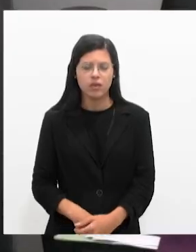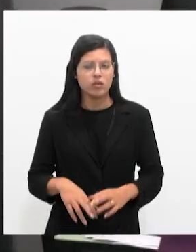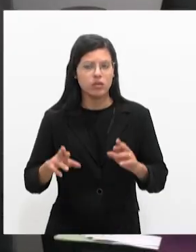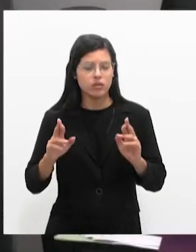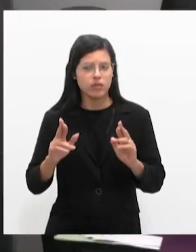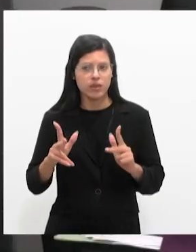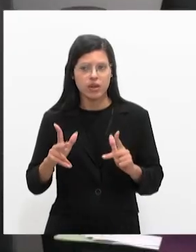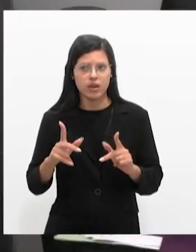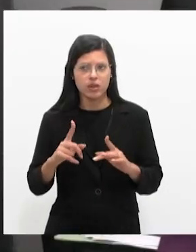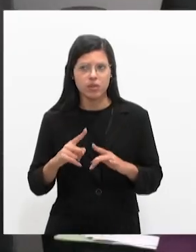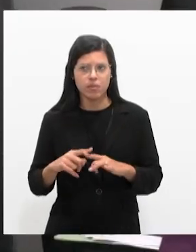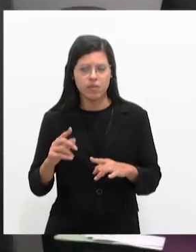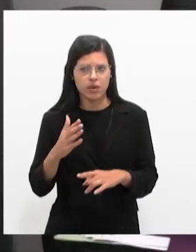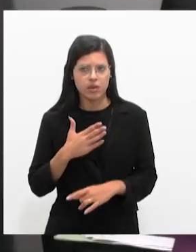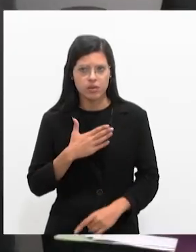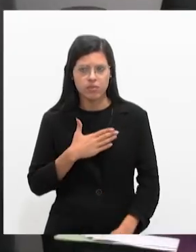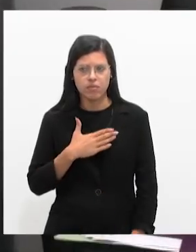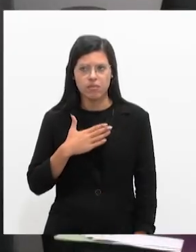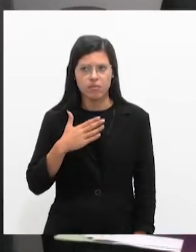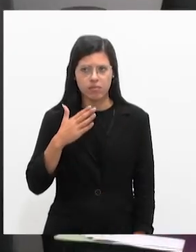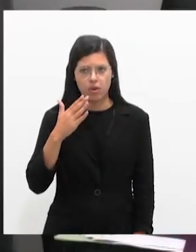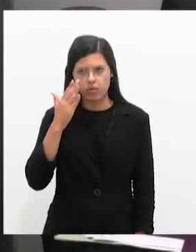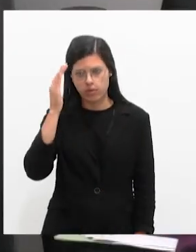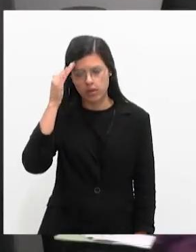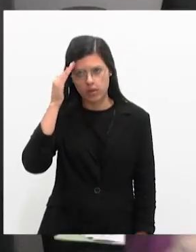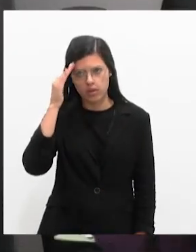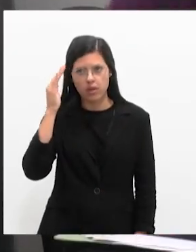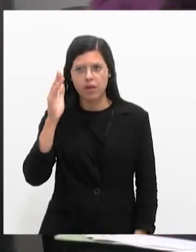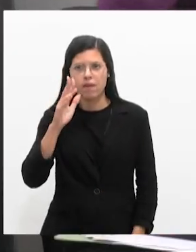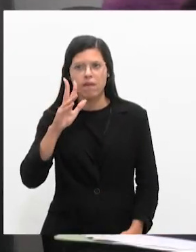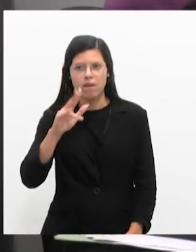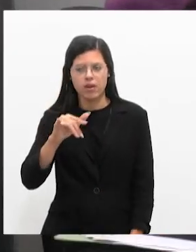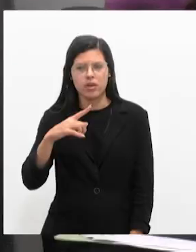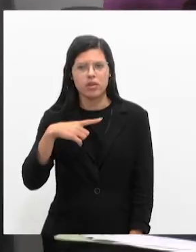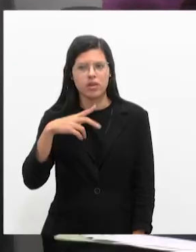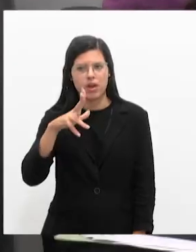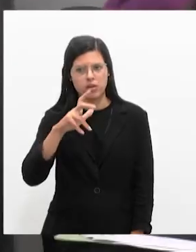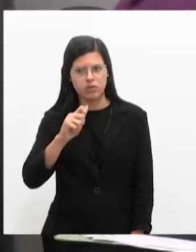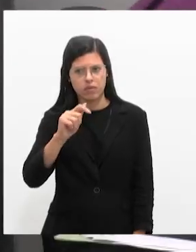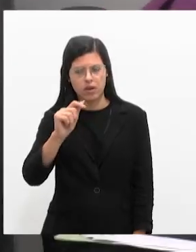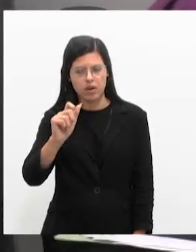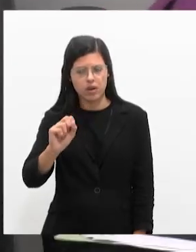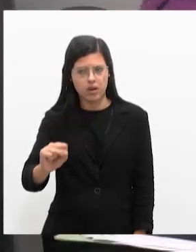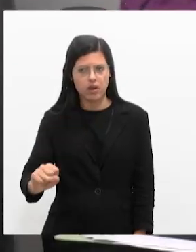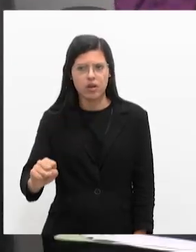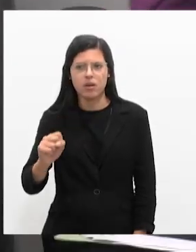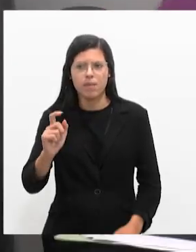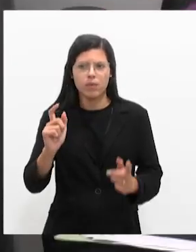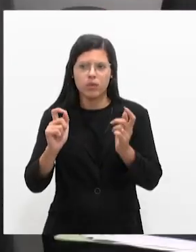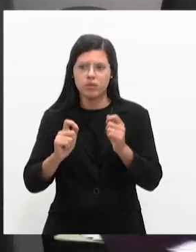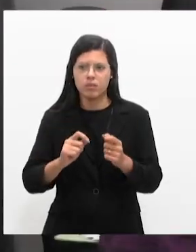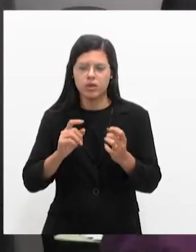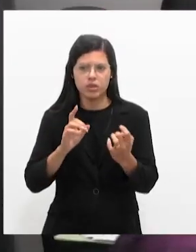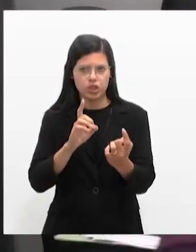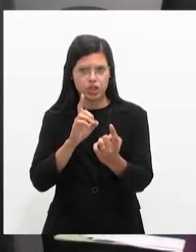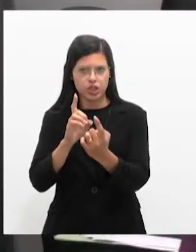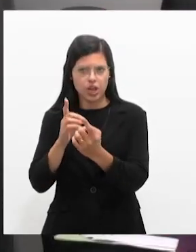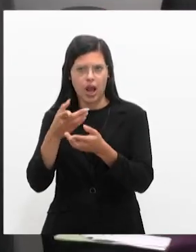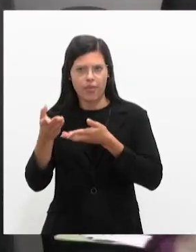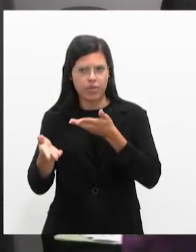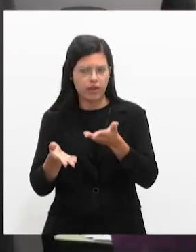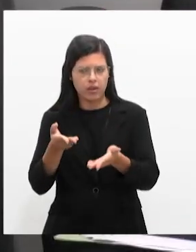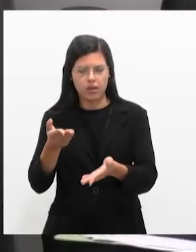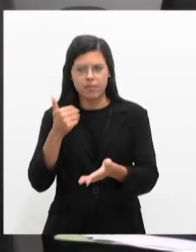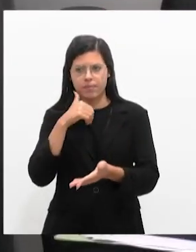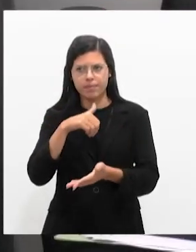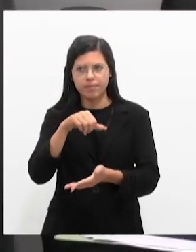entender, vai fazer a reserva, vai ter a possibilidade de atender essas mães, mas vai ser